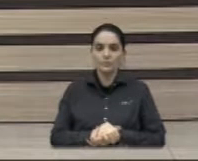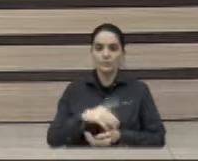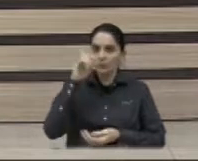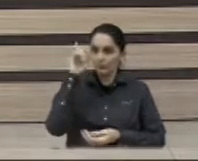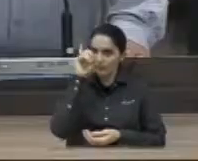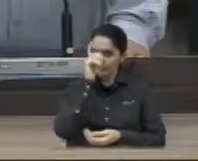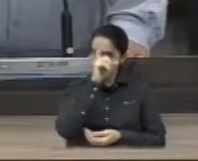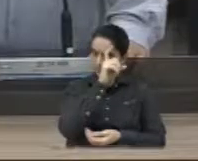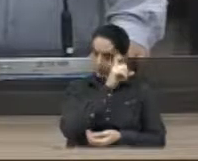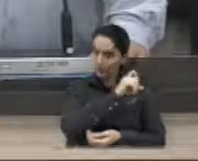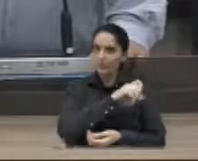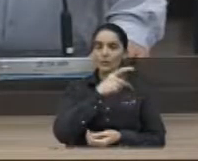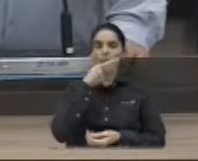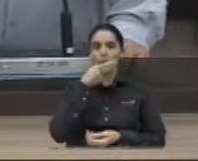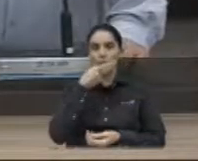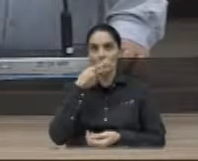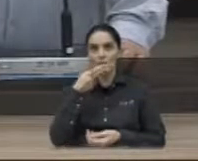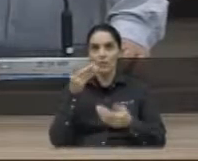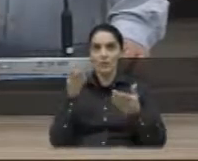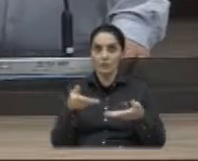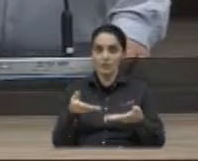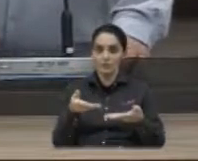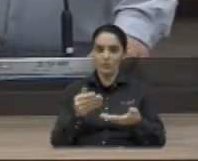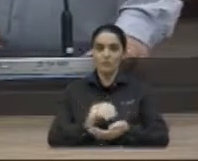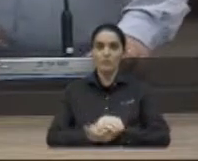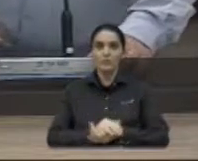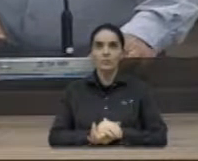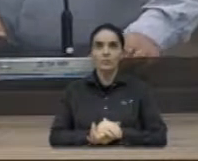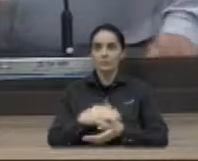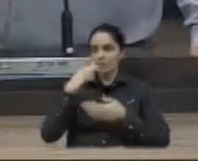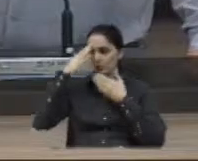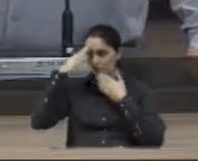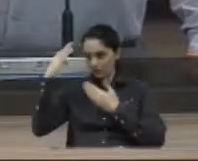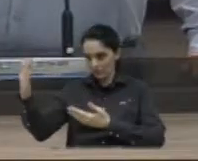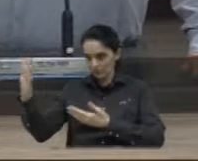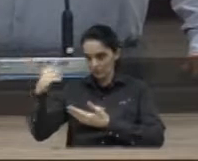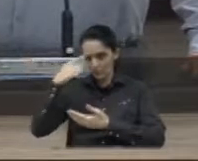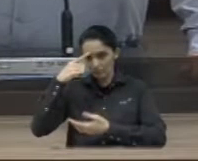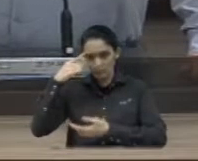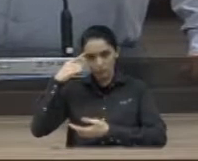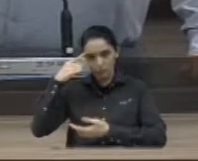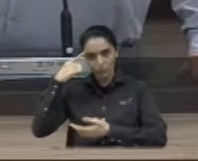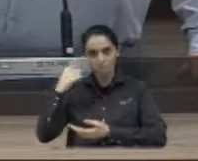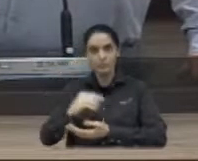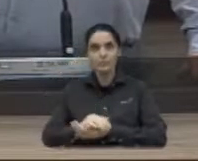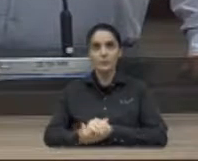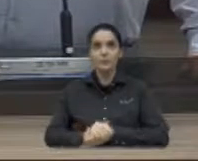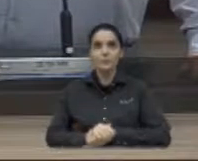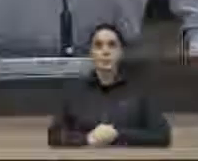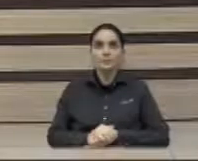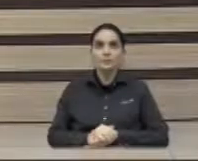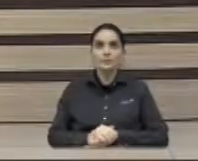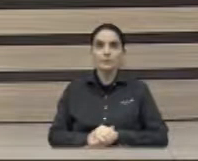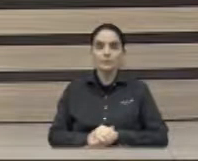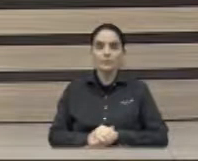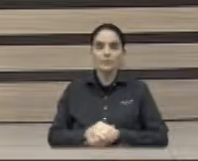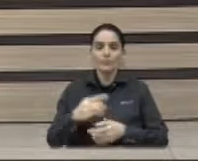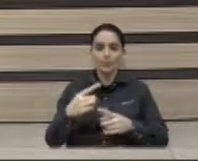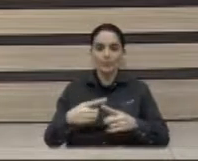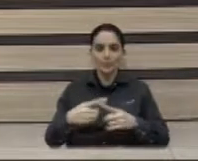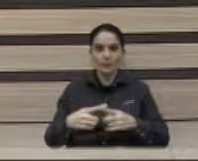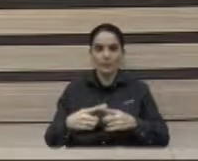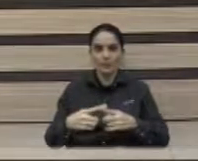gente falar num momento desse. Eu queria agradecer ao doutor Júlio. O senhor não sabe, doutor Júlio, dona Durvalina, minha